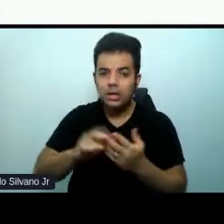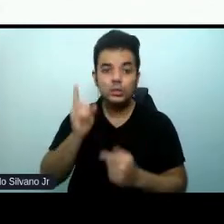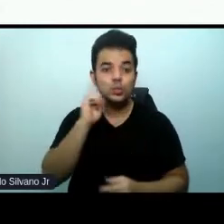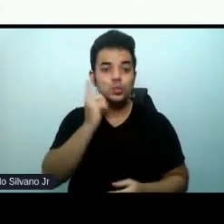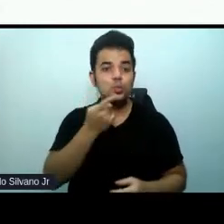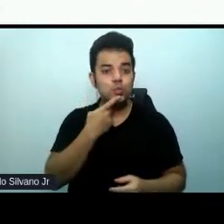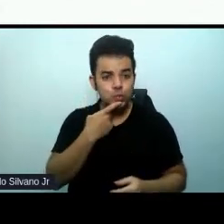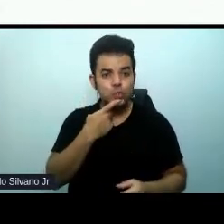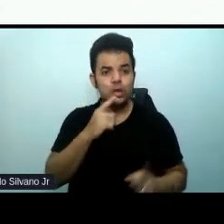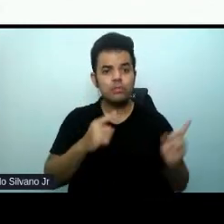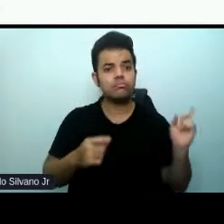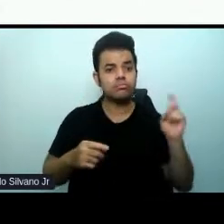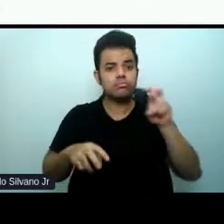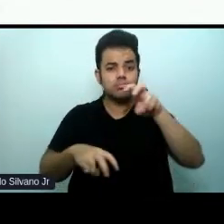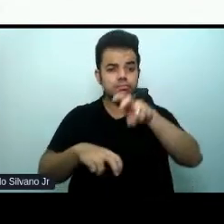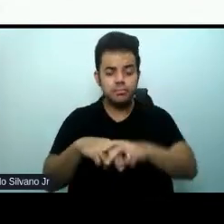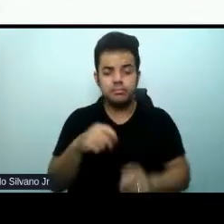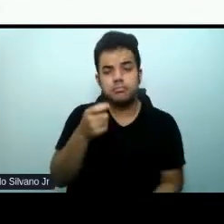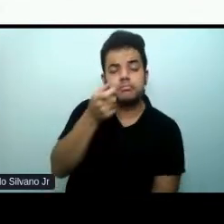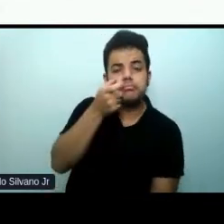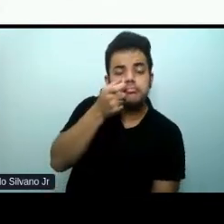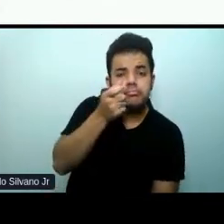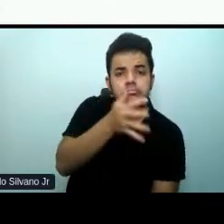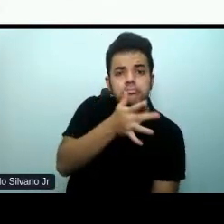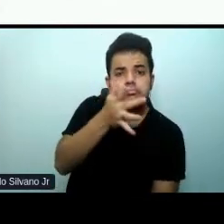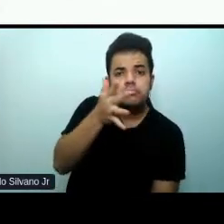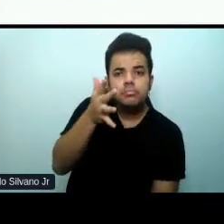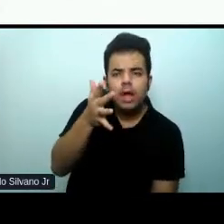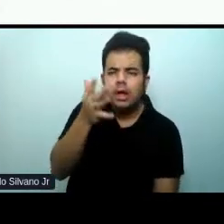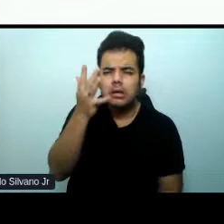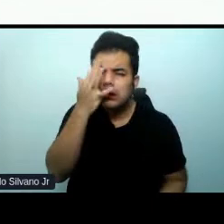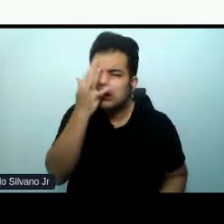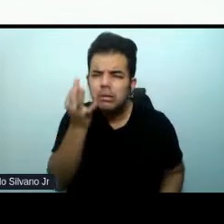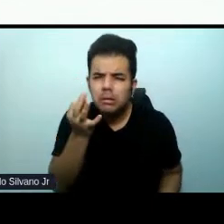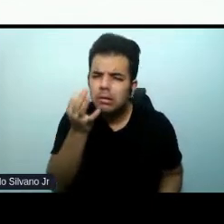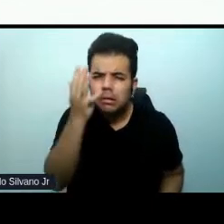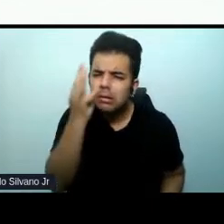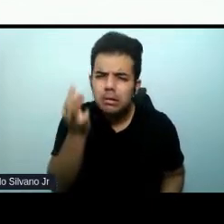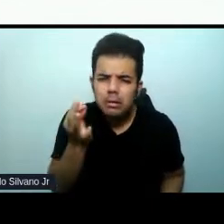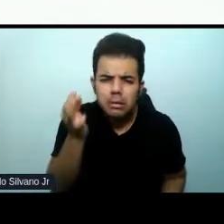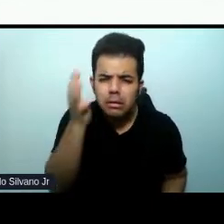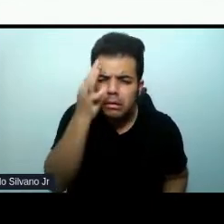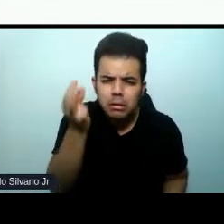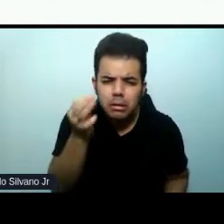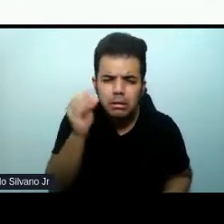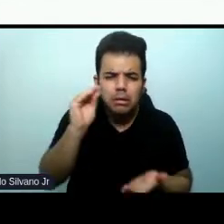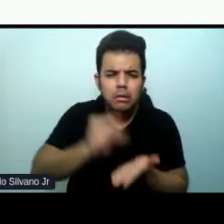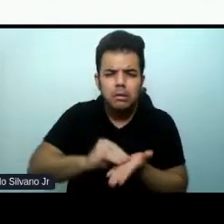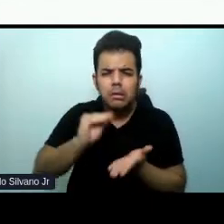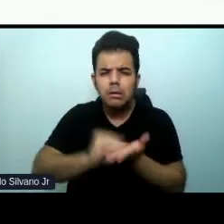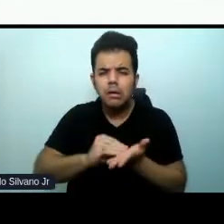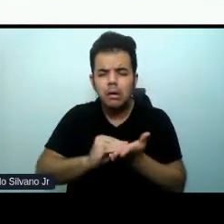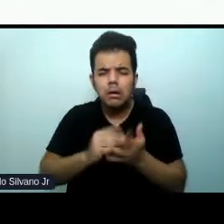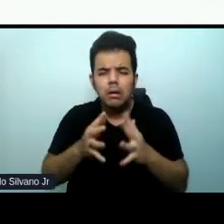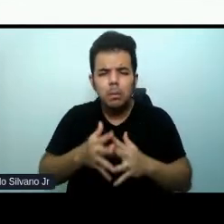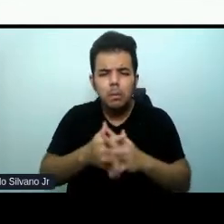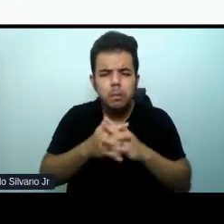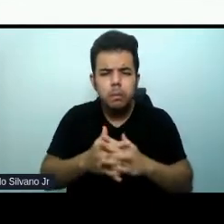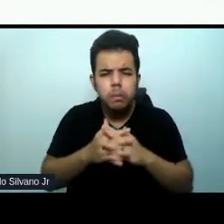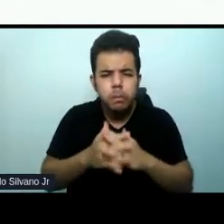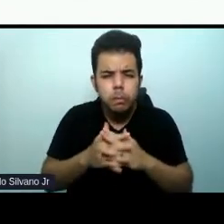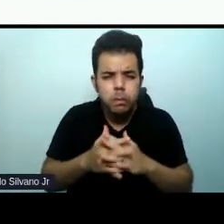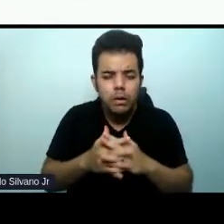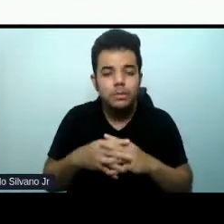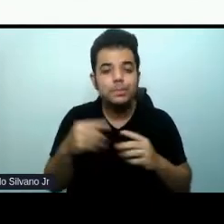foi assistir, só que ela disse que não entendeu nada praticamente. Quer dizer, ela ainda conseguiu, porque ela foi